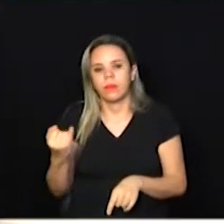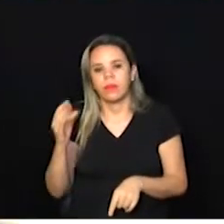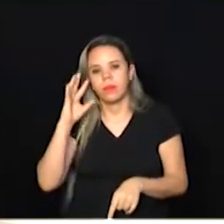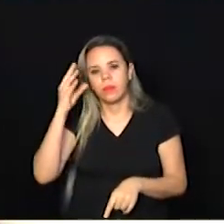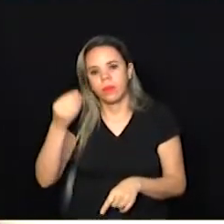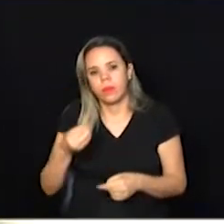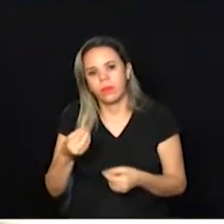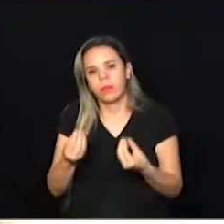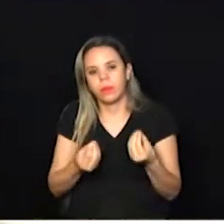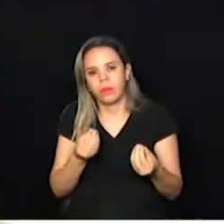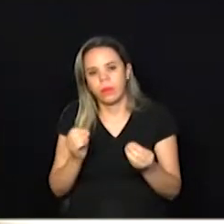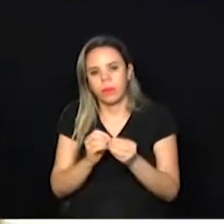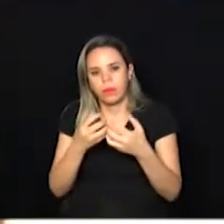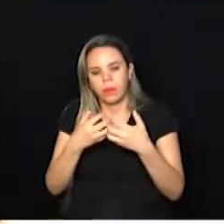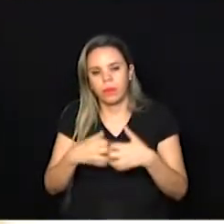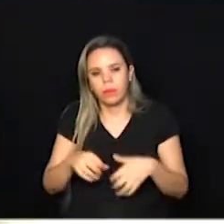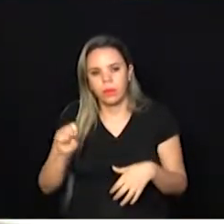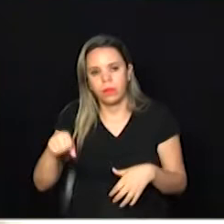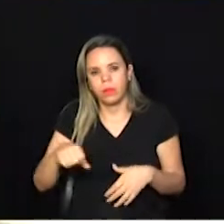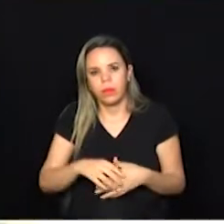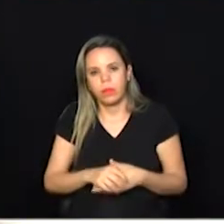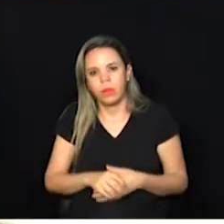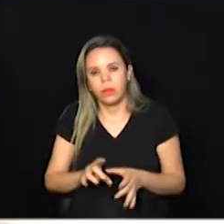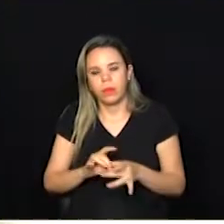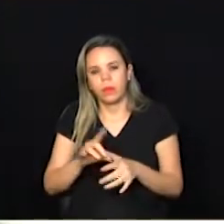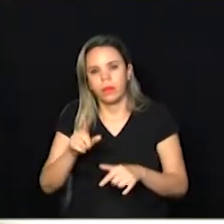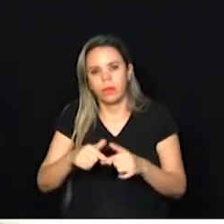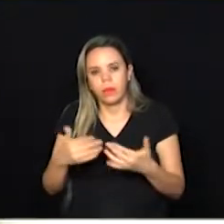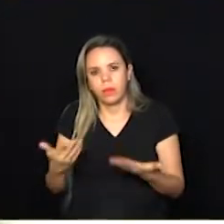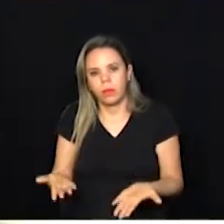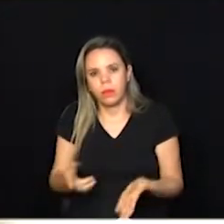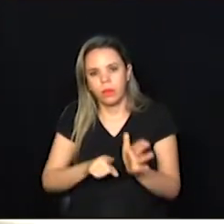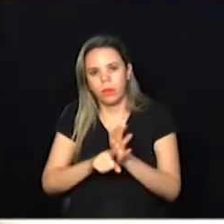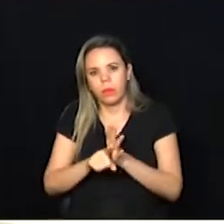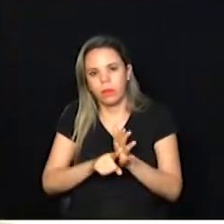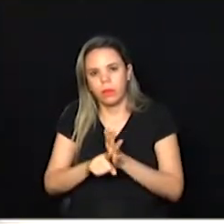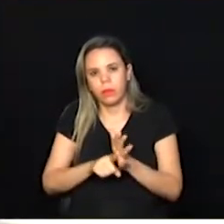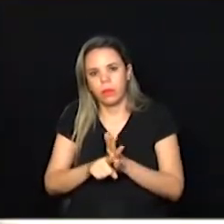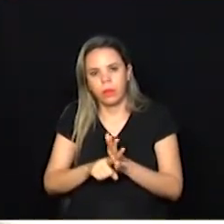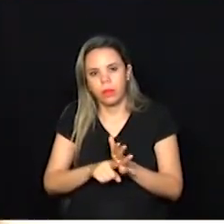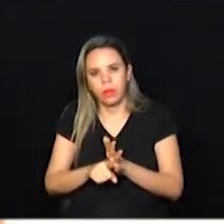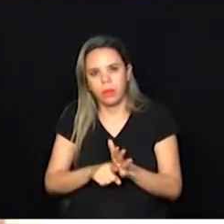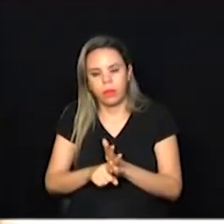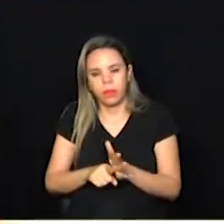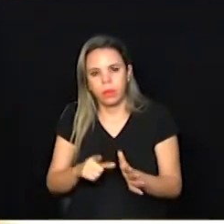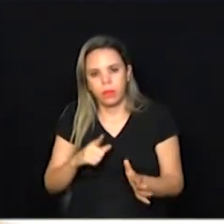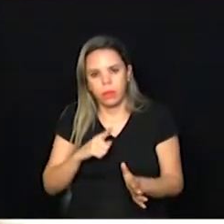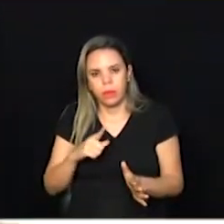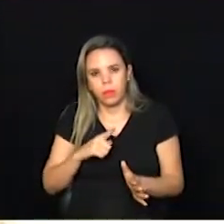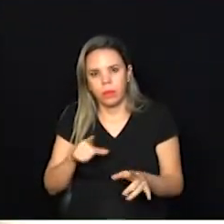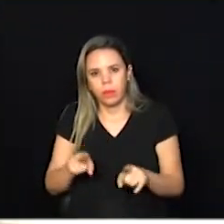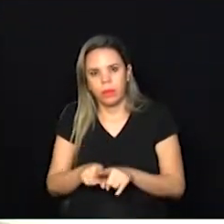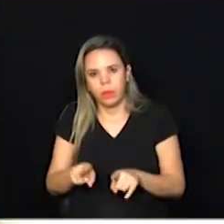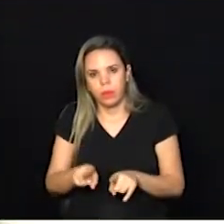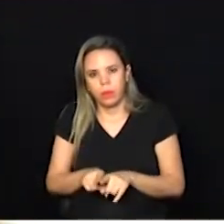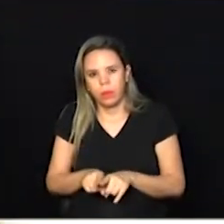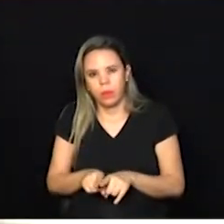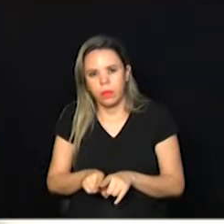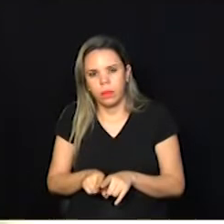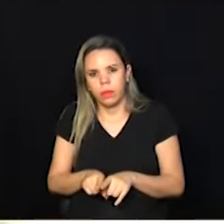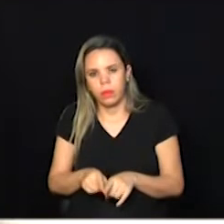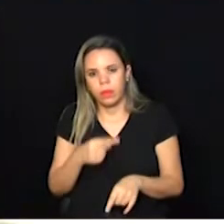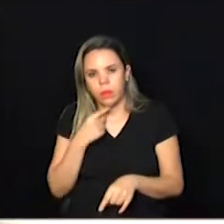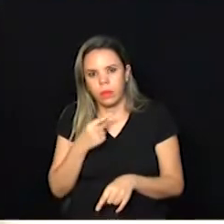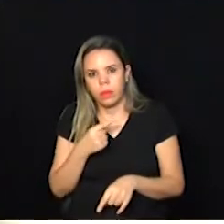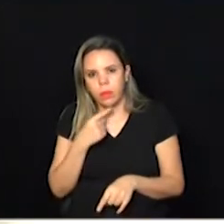tudo como funciona. Sim, agora ela deixa o material, nós vamos estudar. Temos também eu fiz o